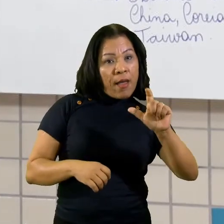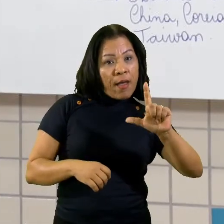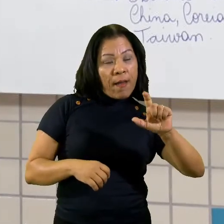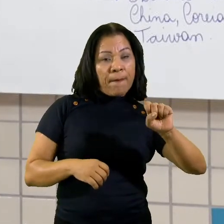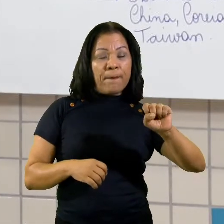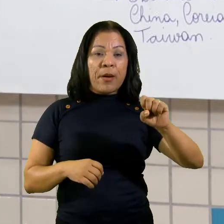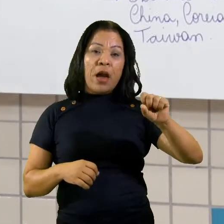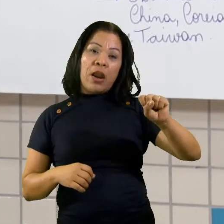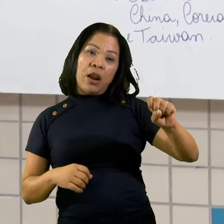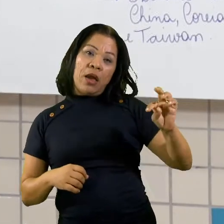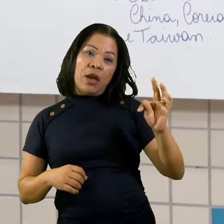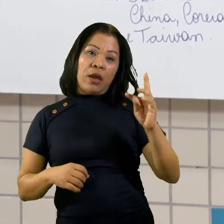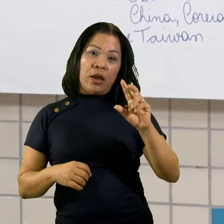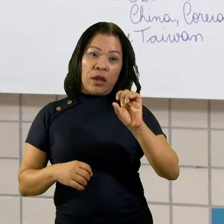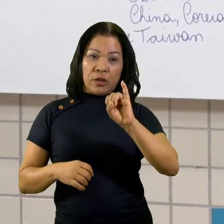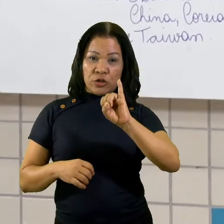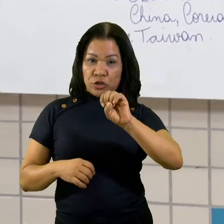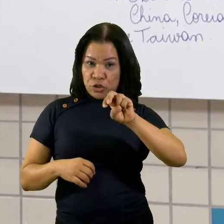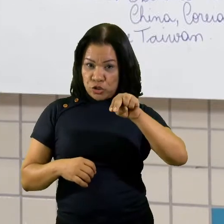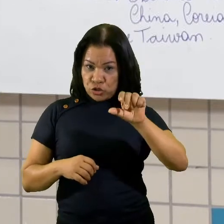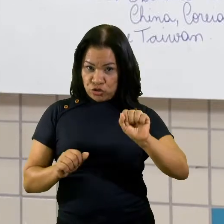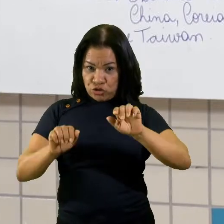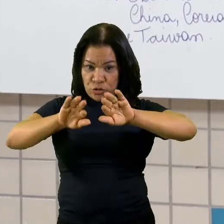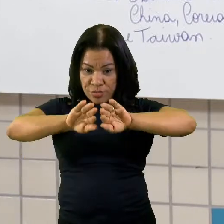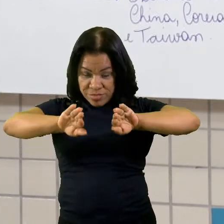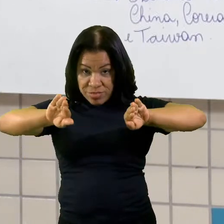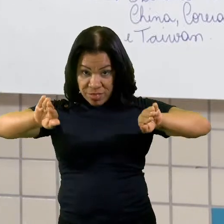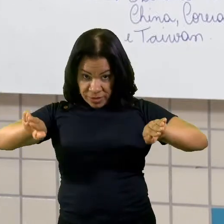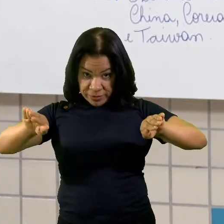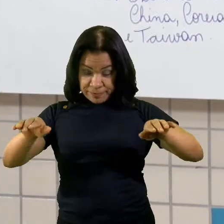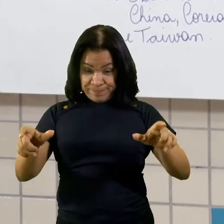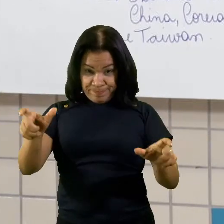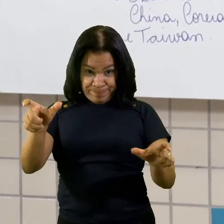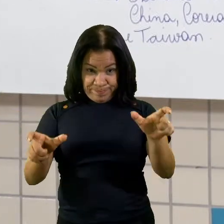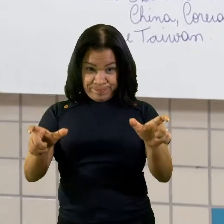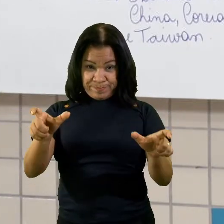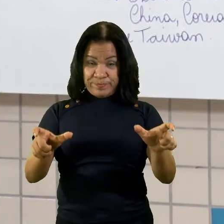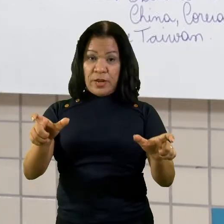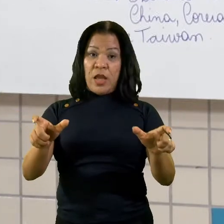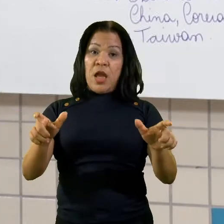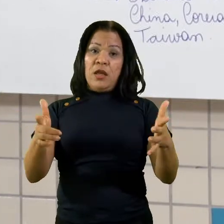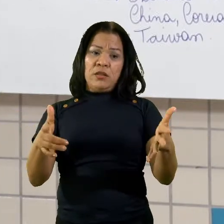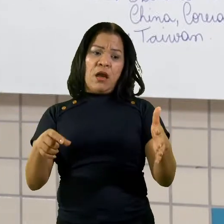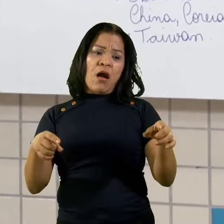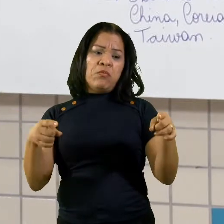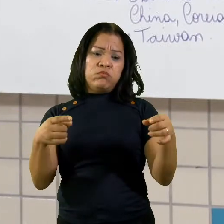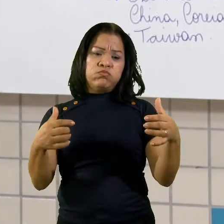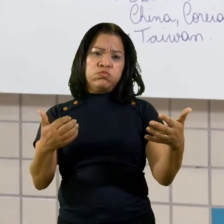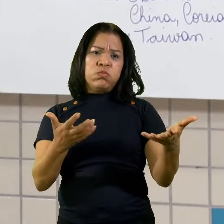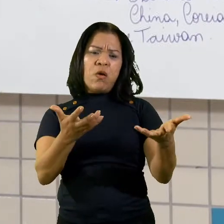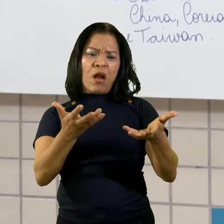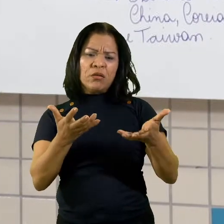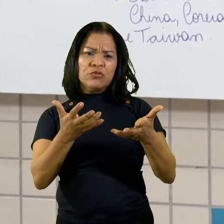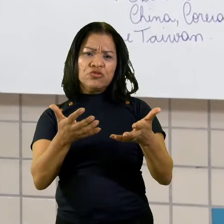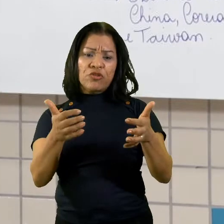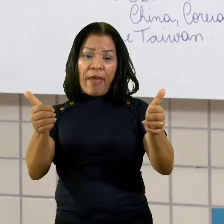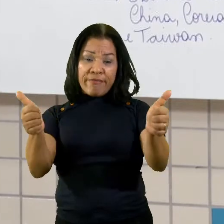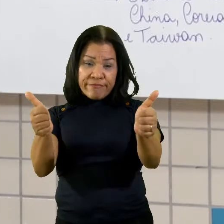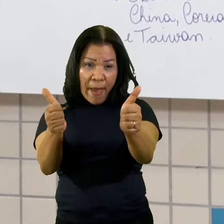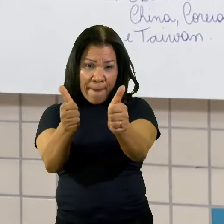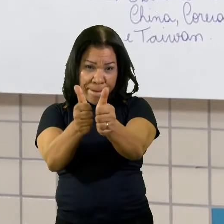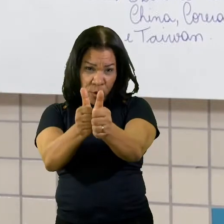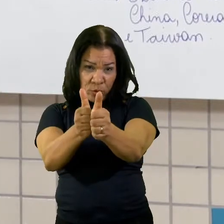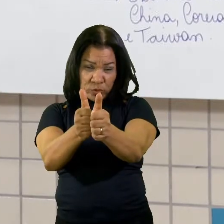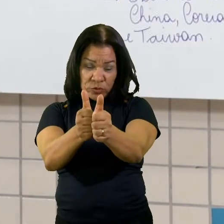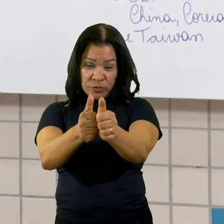que o Estado da Palestina, eles querem que seja bem próximo a Israel, né? Na verdade, eles queriam que fosse no mesmo local.